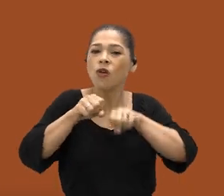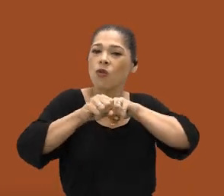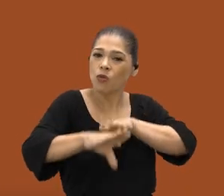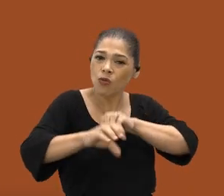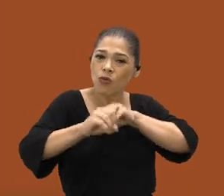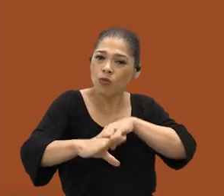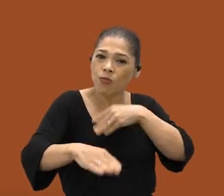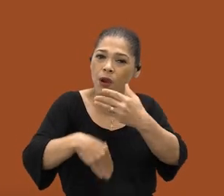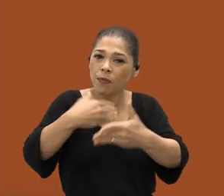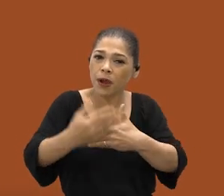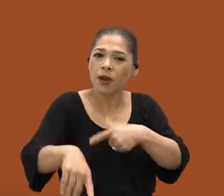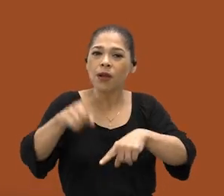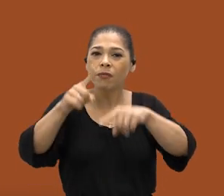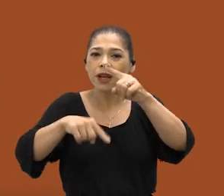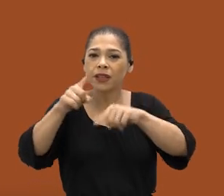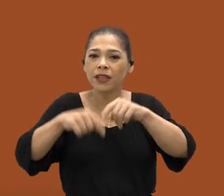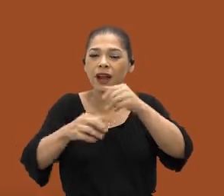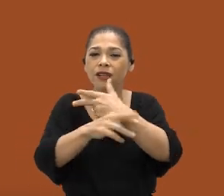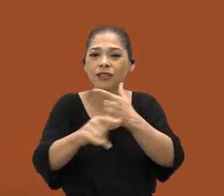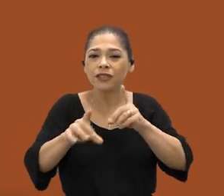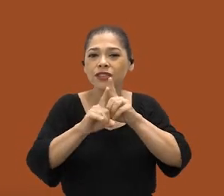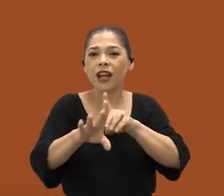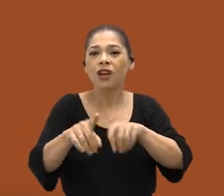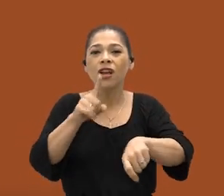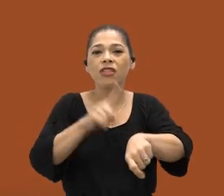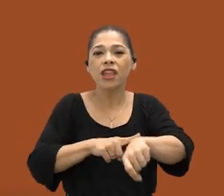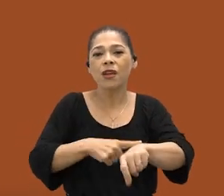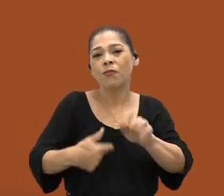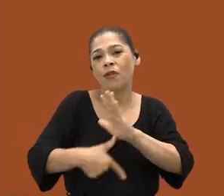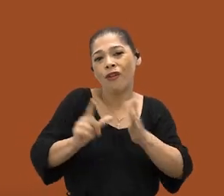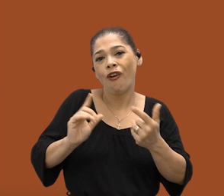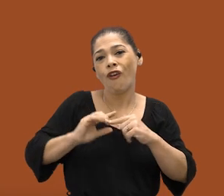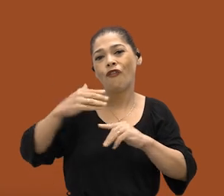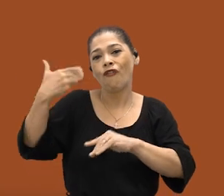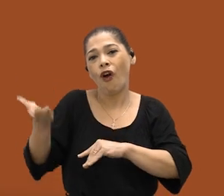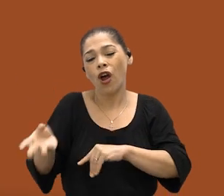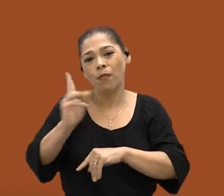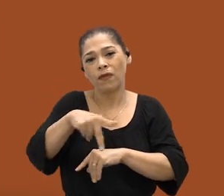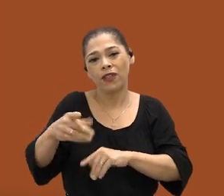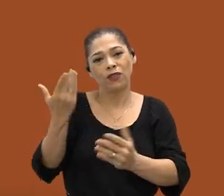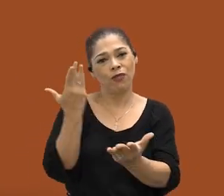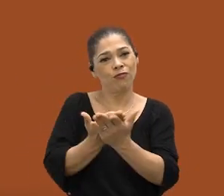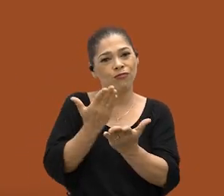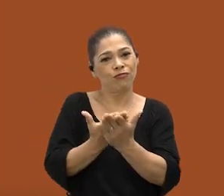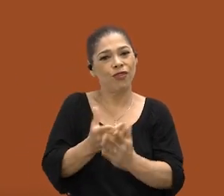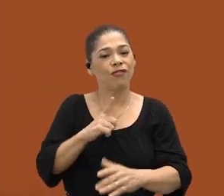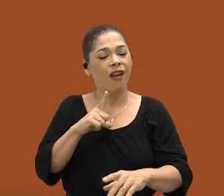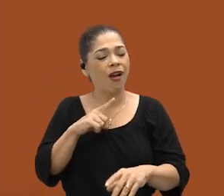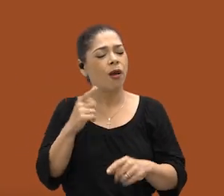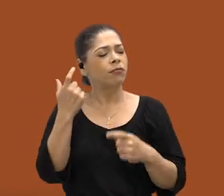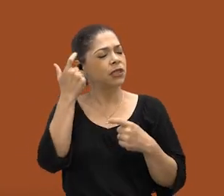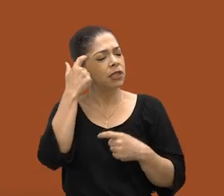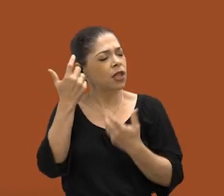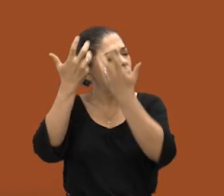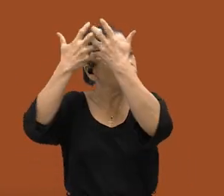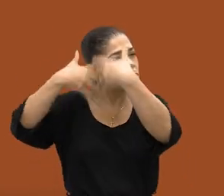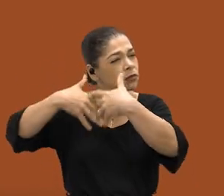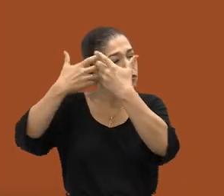material didático incentivo carga horária dedicada para que ele possa estudar então nós temos que pensar